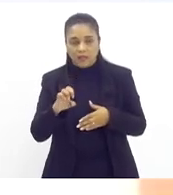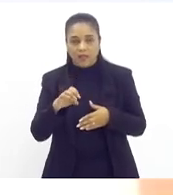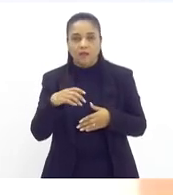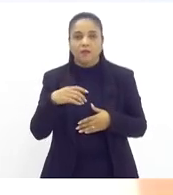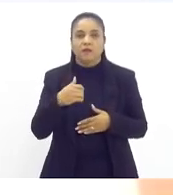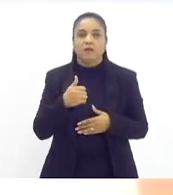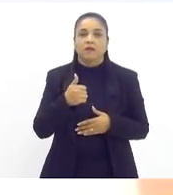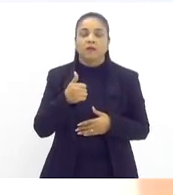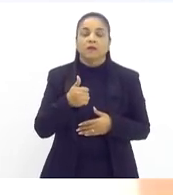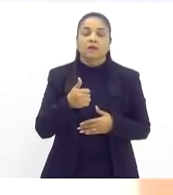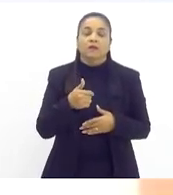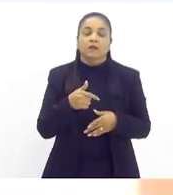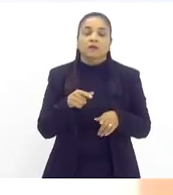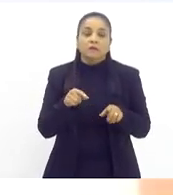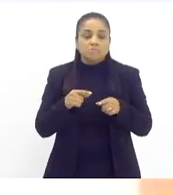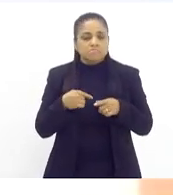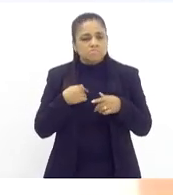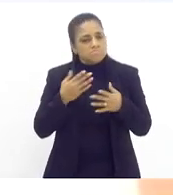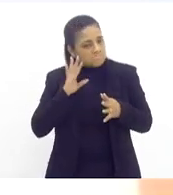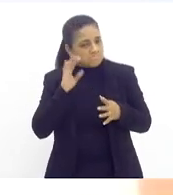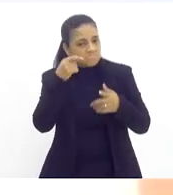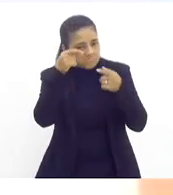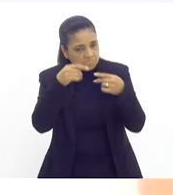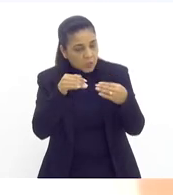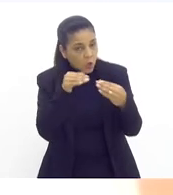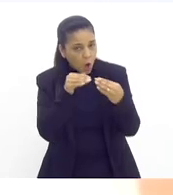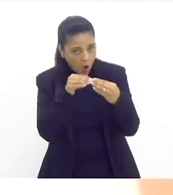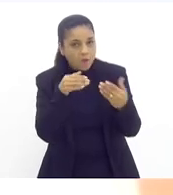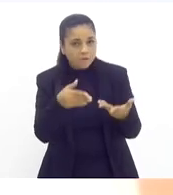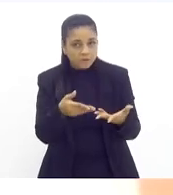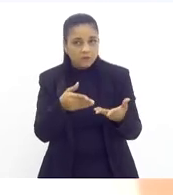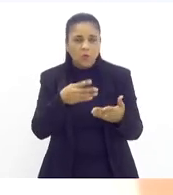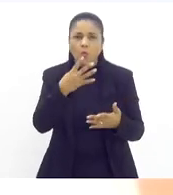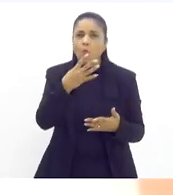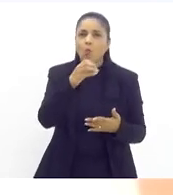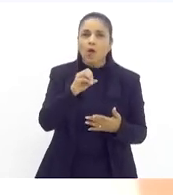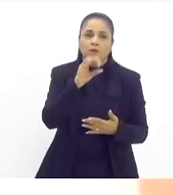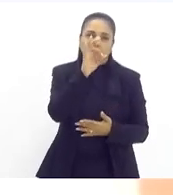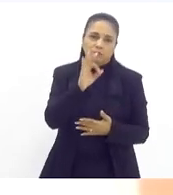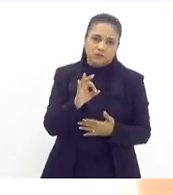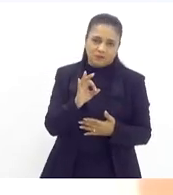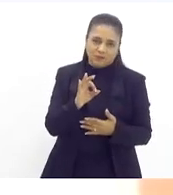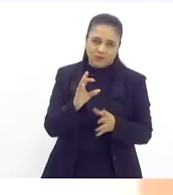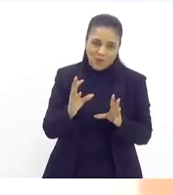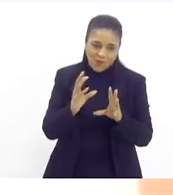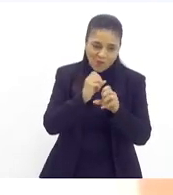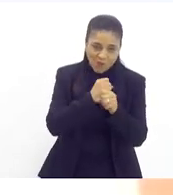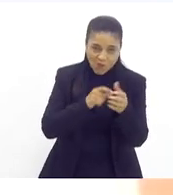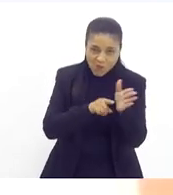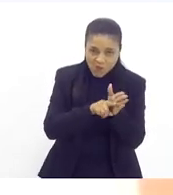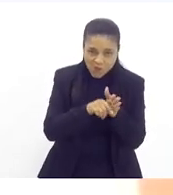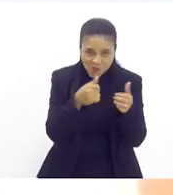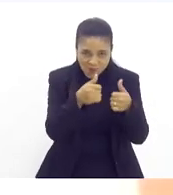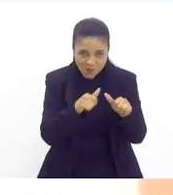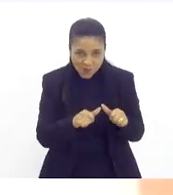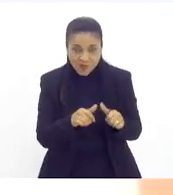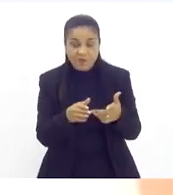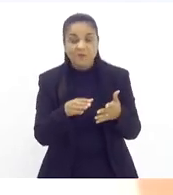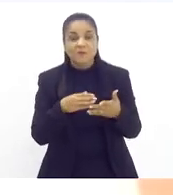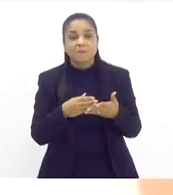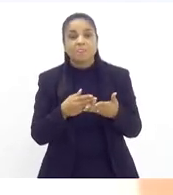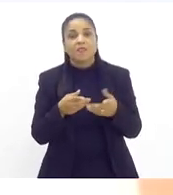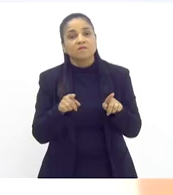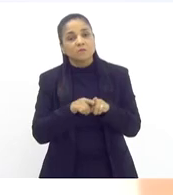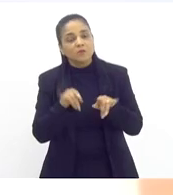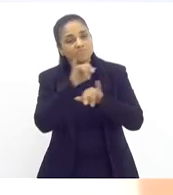também chegou à conclusão muito próxima. Quanto, Thompson? Vamos lá. 40%. É, isso aí. É. E eu gostaria